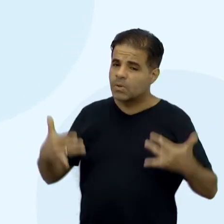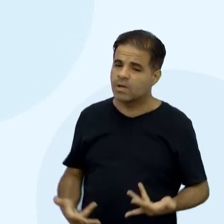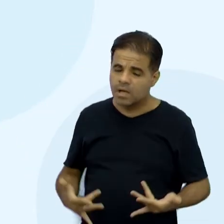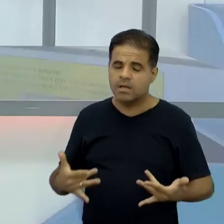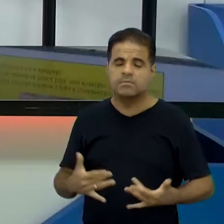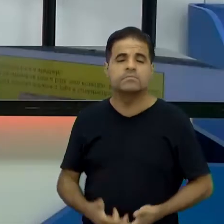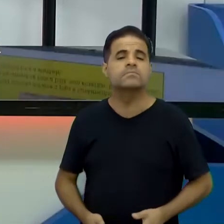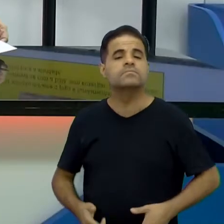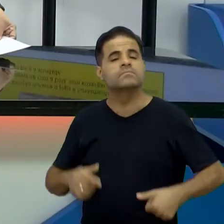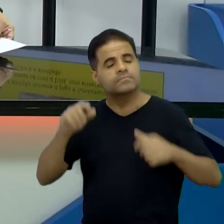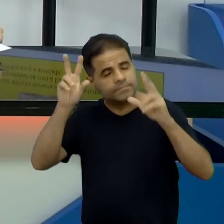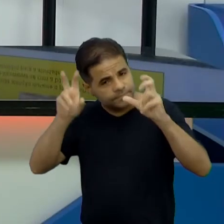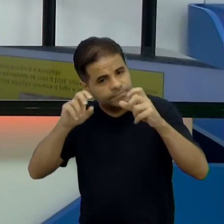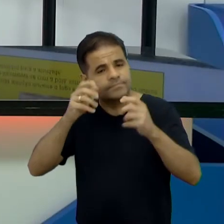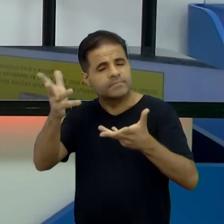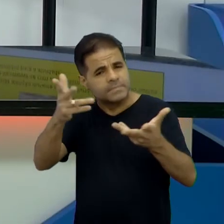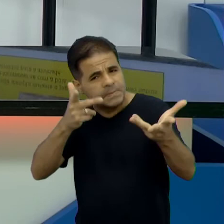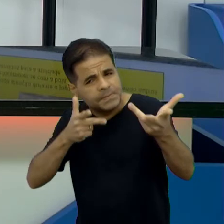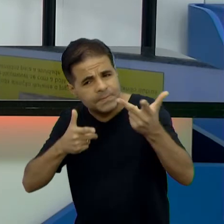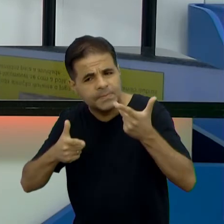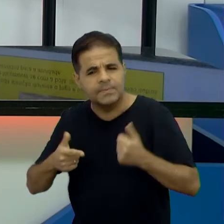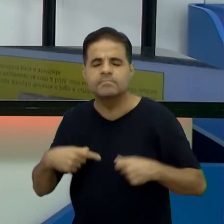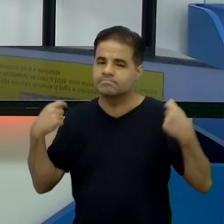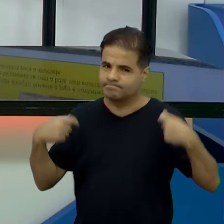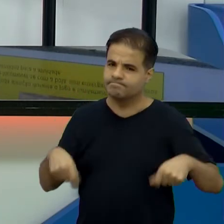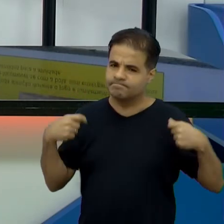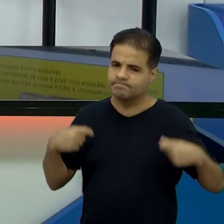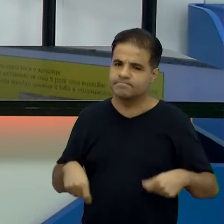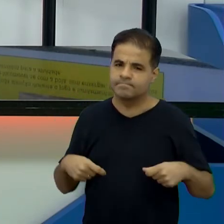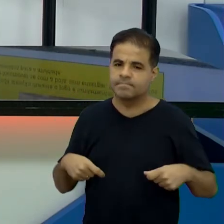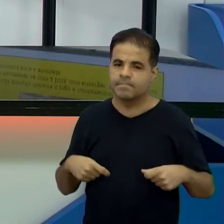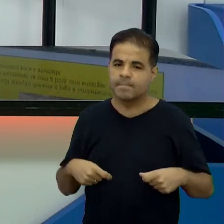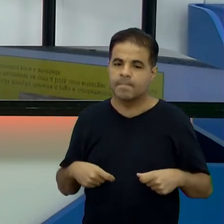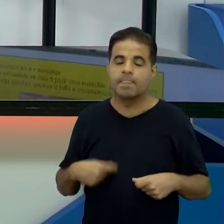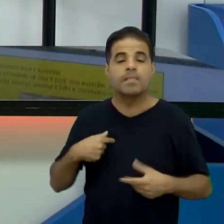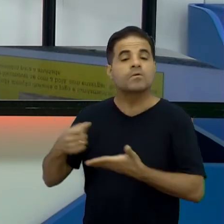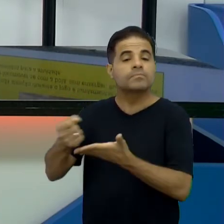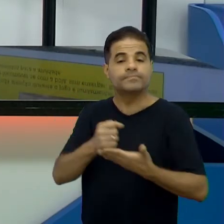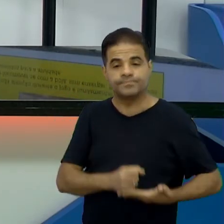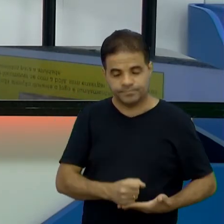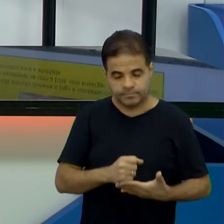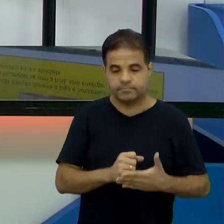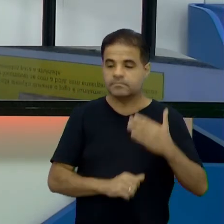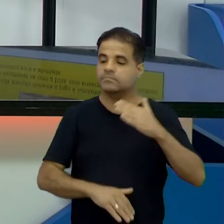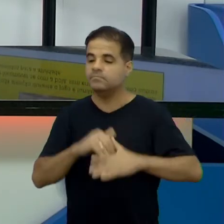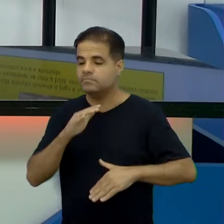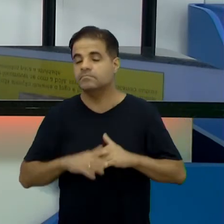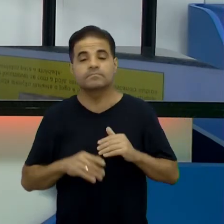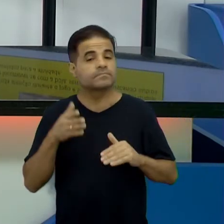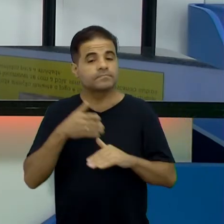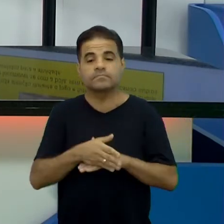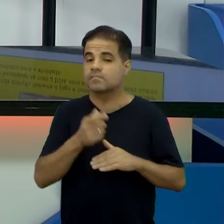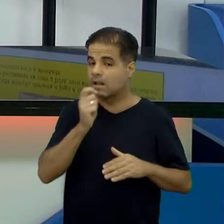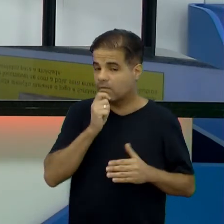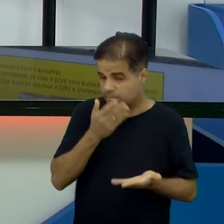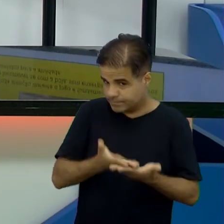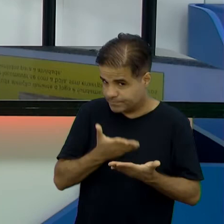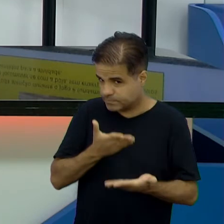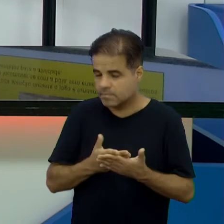E é assim, o título ele tem que ser atrativo, ele tem que ser atrativo. Osmar, eu até trouxe, porque você não participou dessa nossa